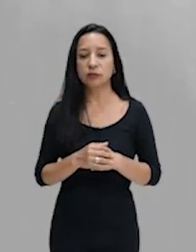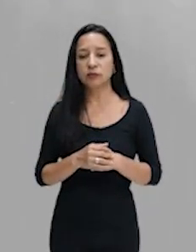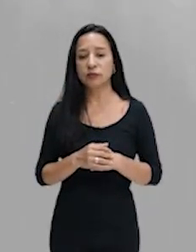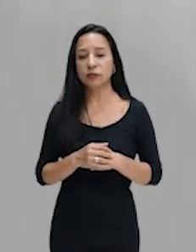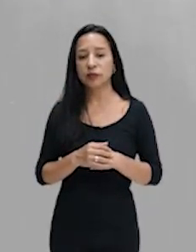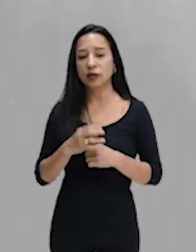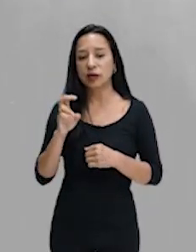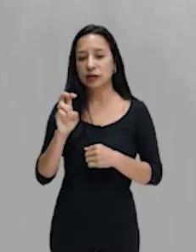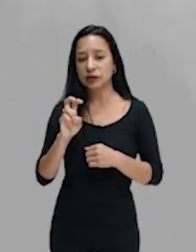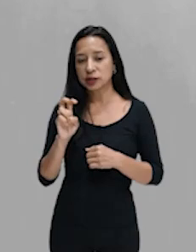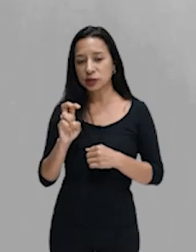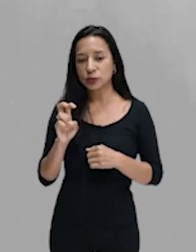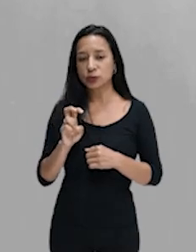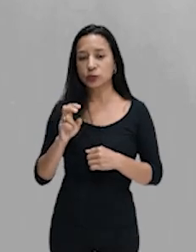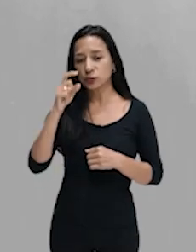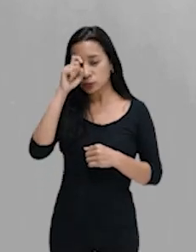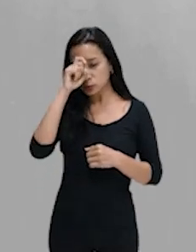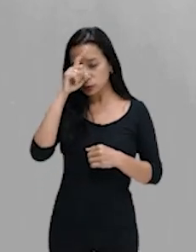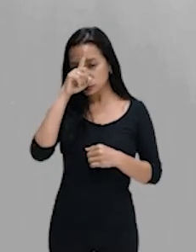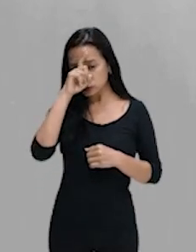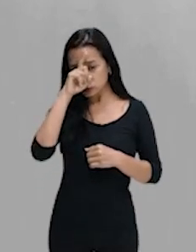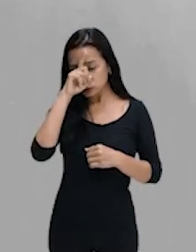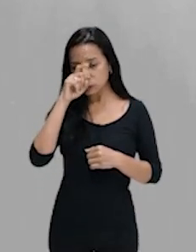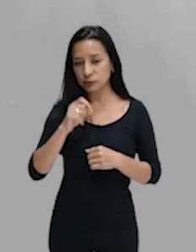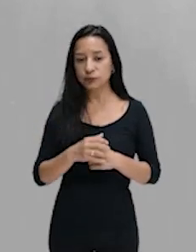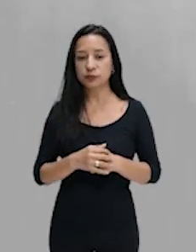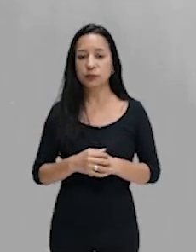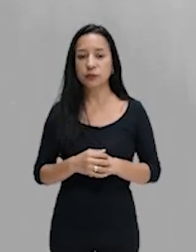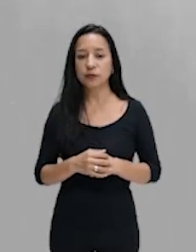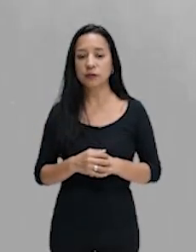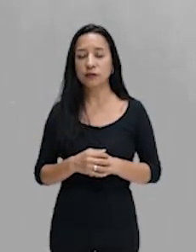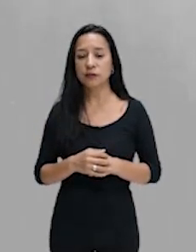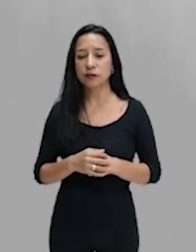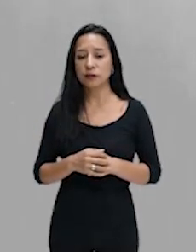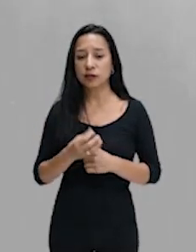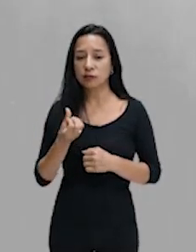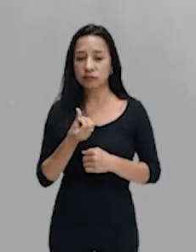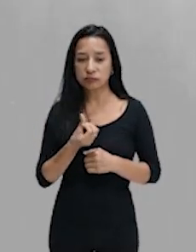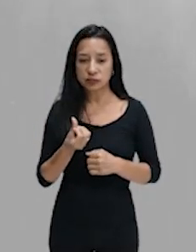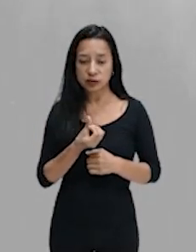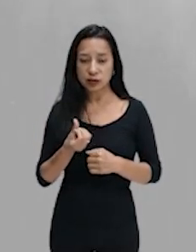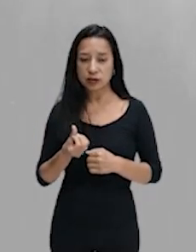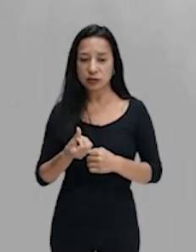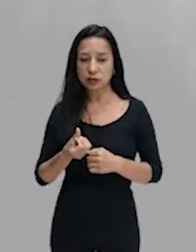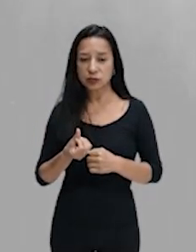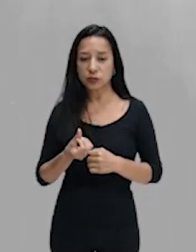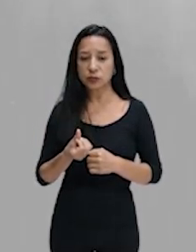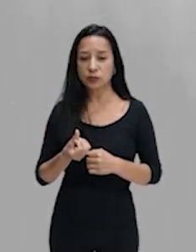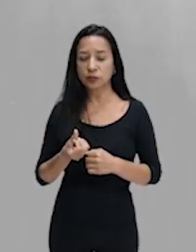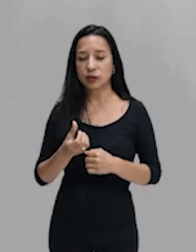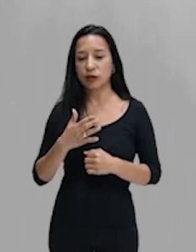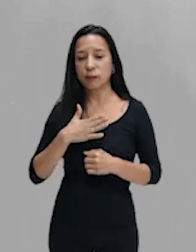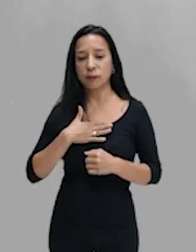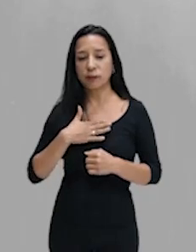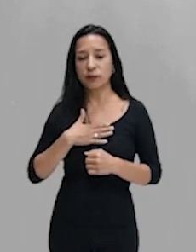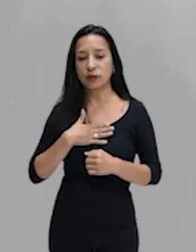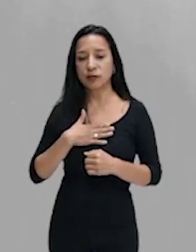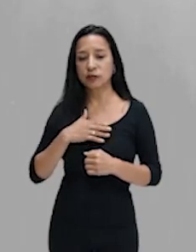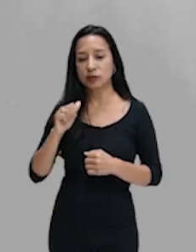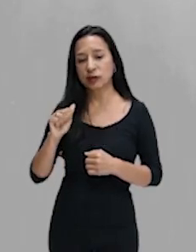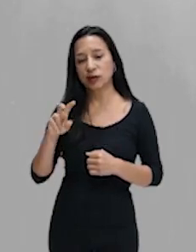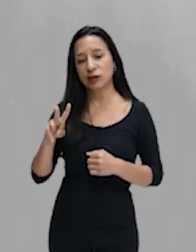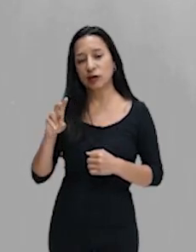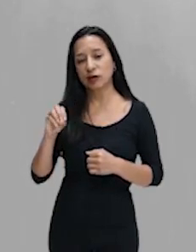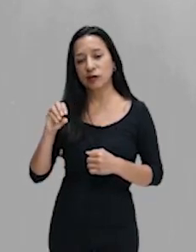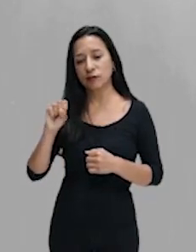duas Fridas, são duas imagens dela, tá? Diego em Meu Pensamento, ela era tão apaixonada que ela